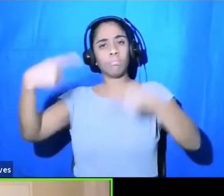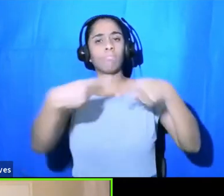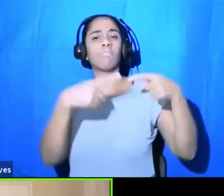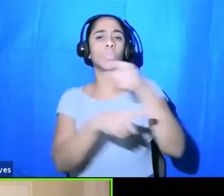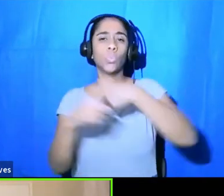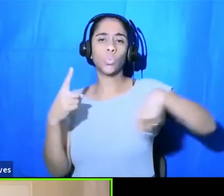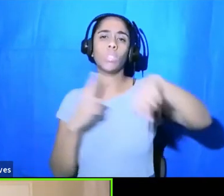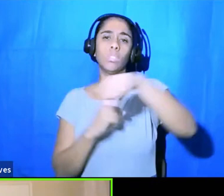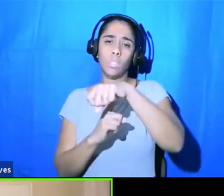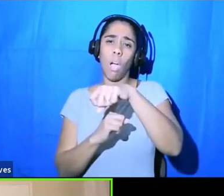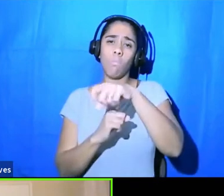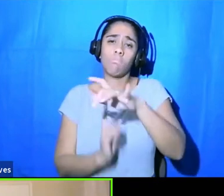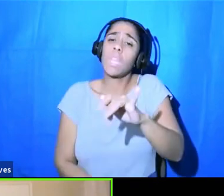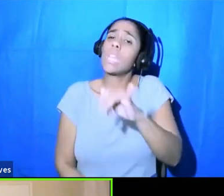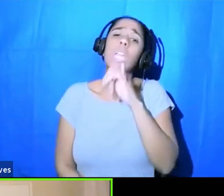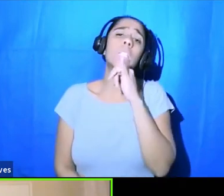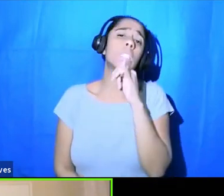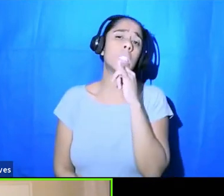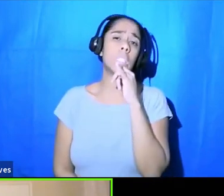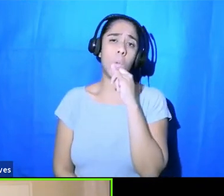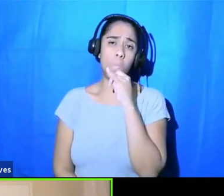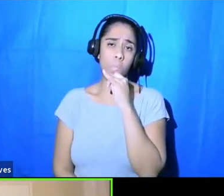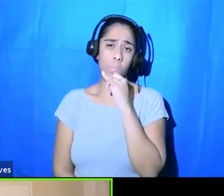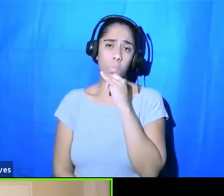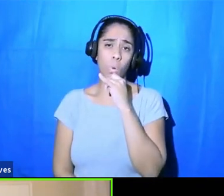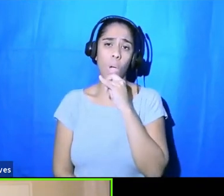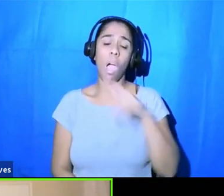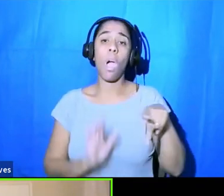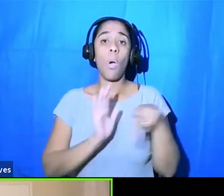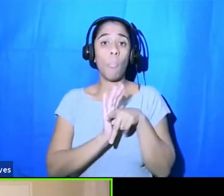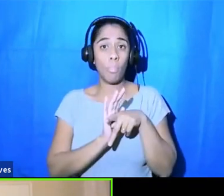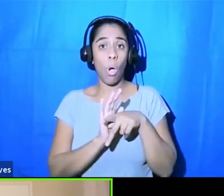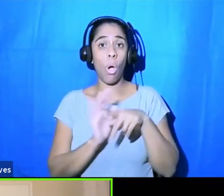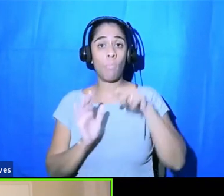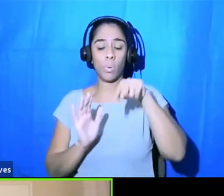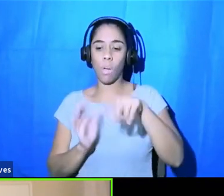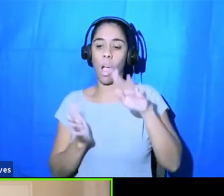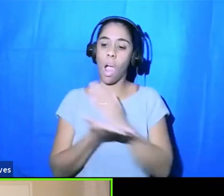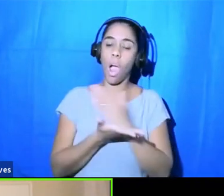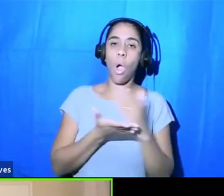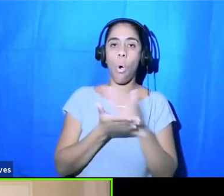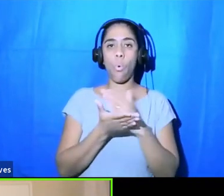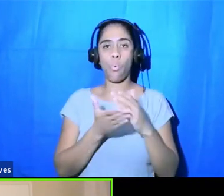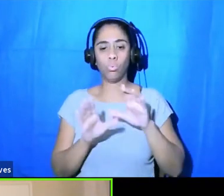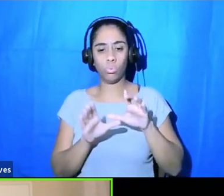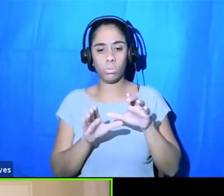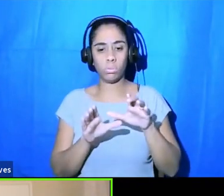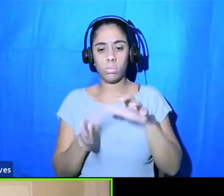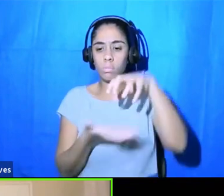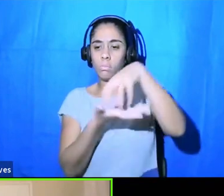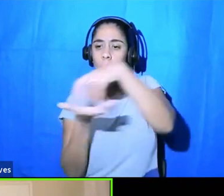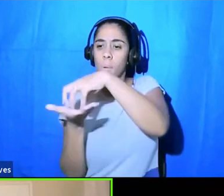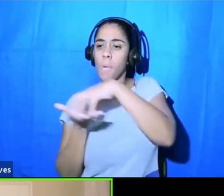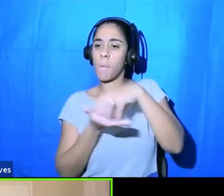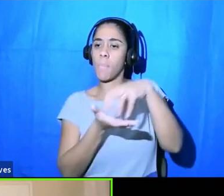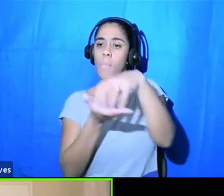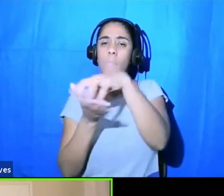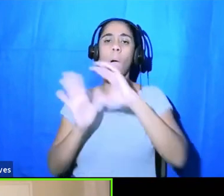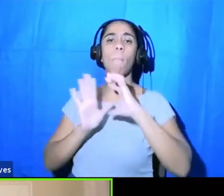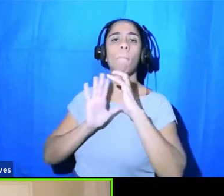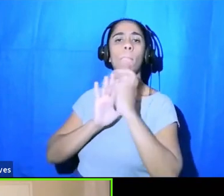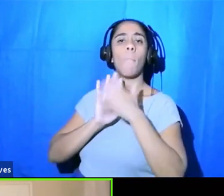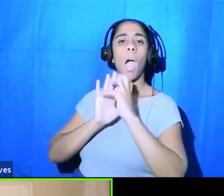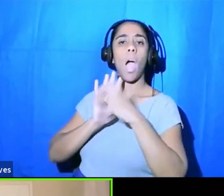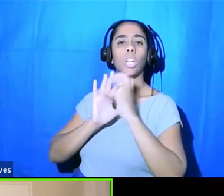que os sectores populares que não nos representamos a través dos partidos que han governado nos últimos 30 anos, que han sido parte do